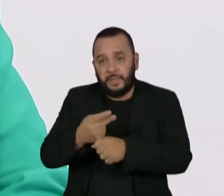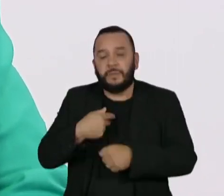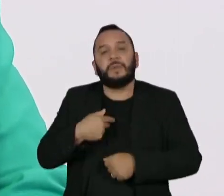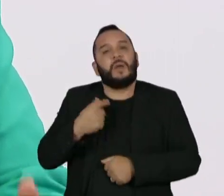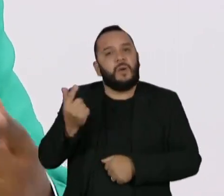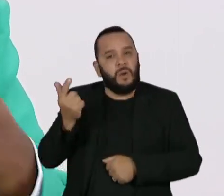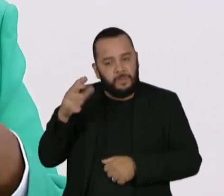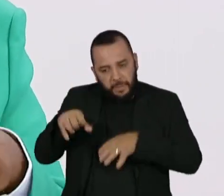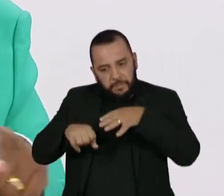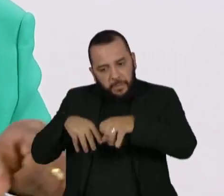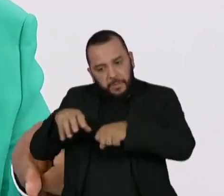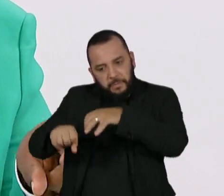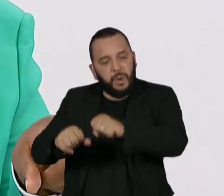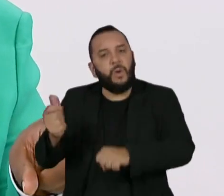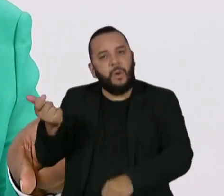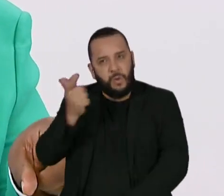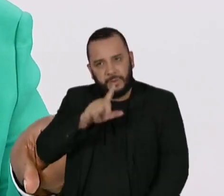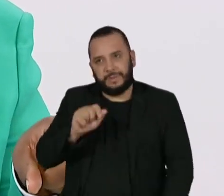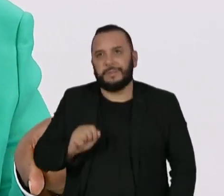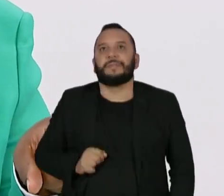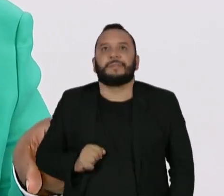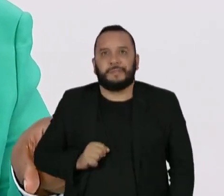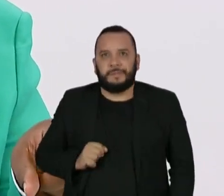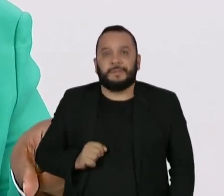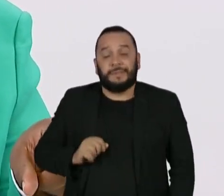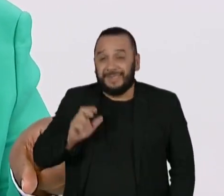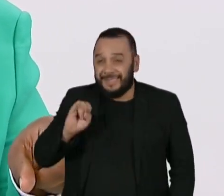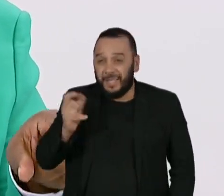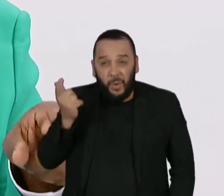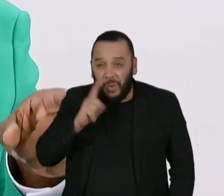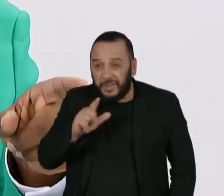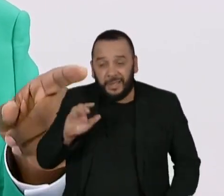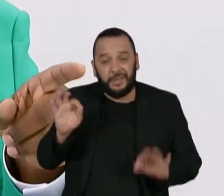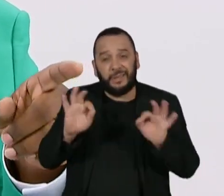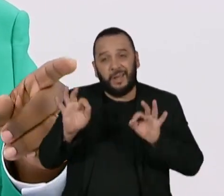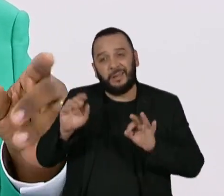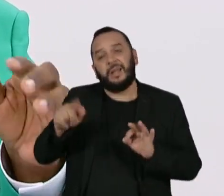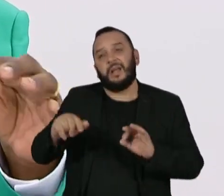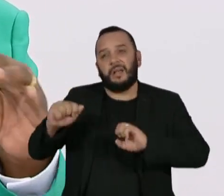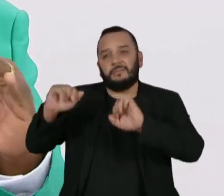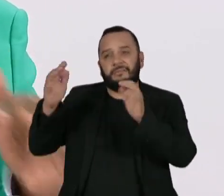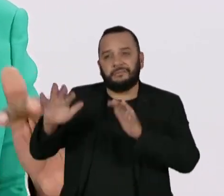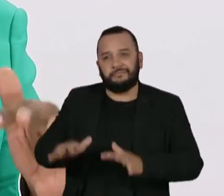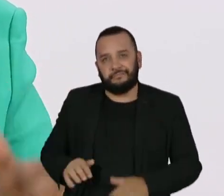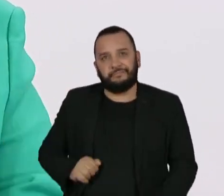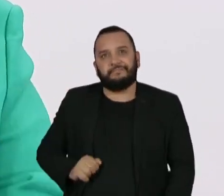do mesmo. Se não conquistássemos, seria uma tragédia. Então, a gente preferiu